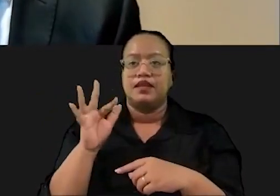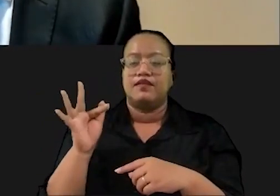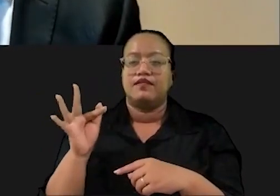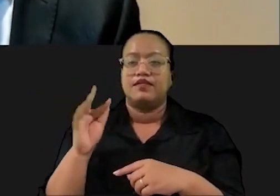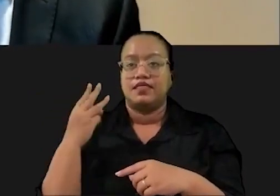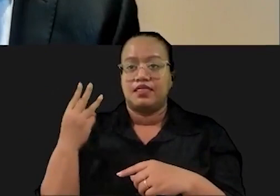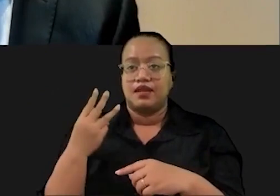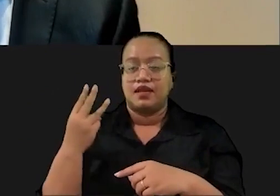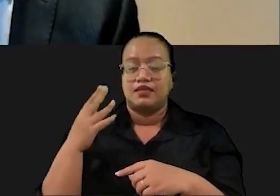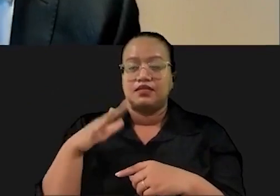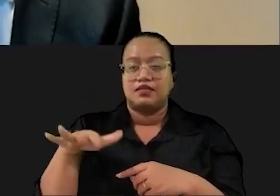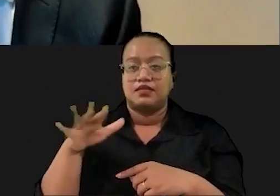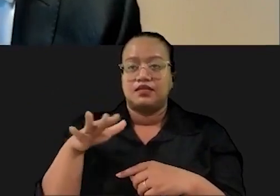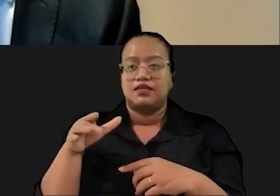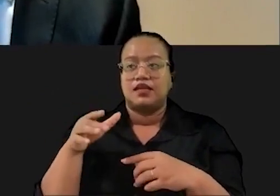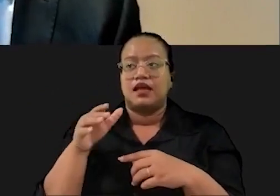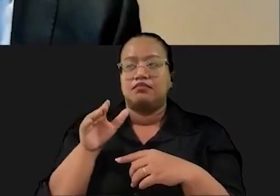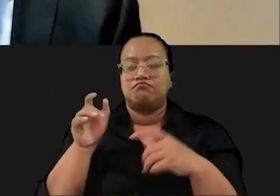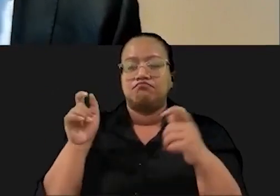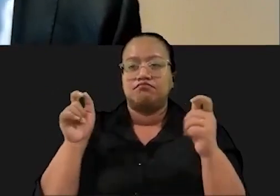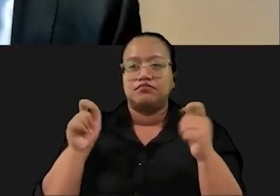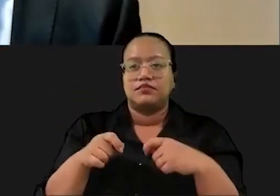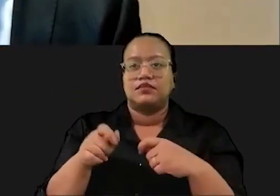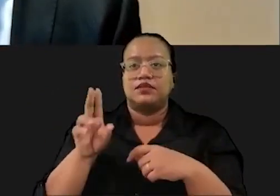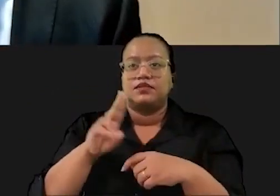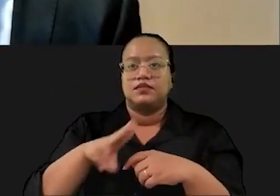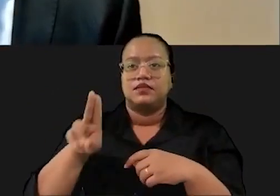da governança, que são os comitês gestores.